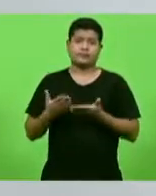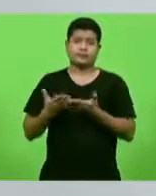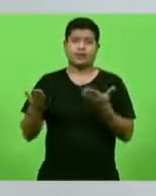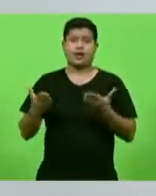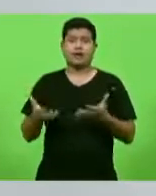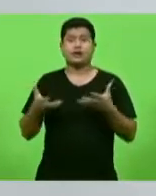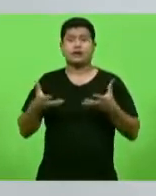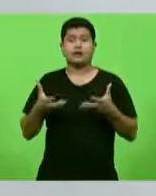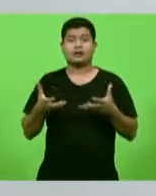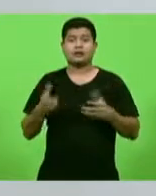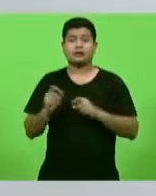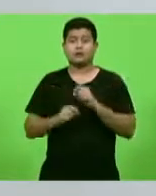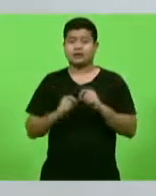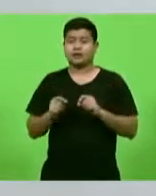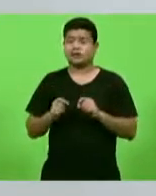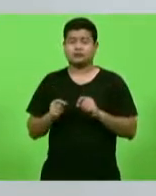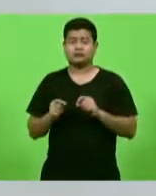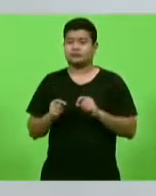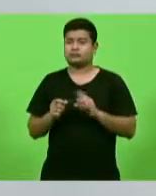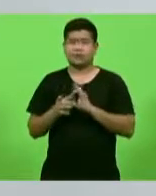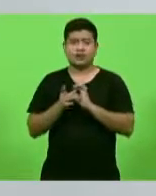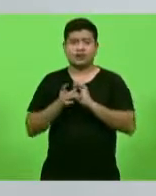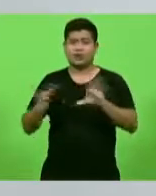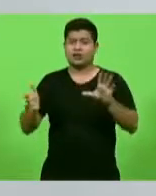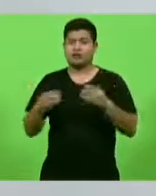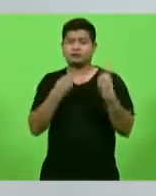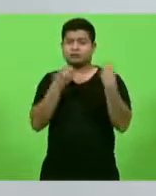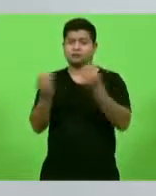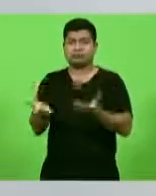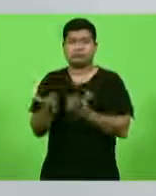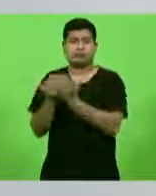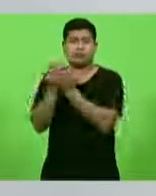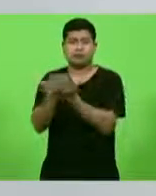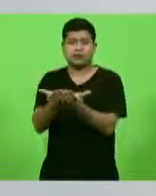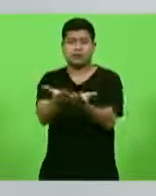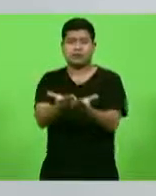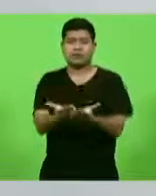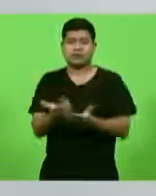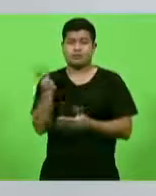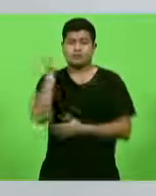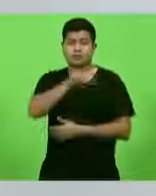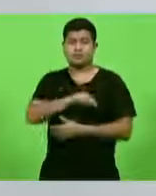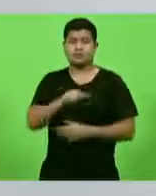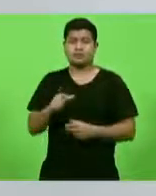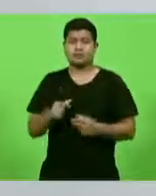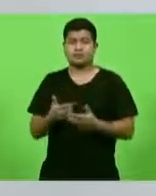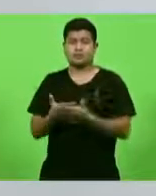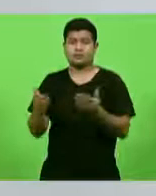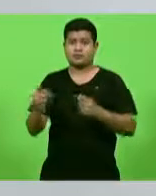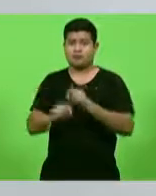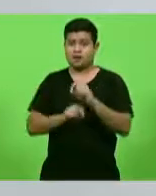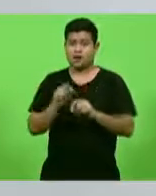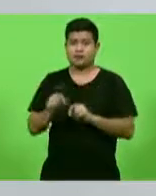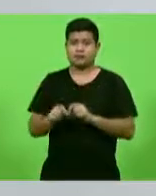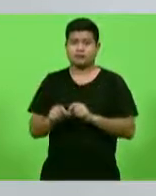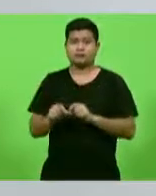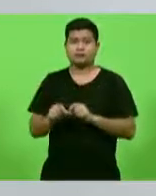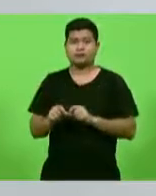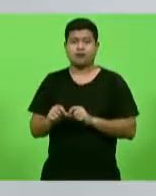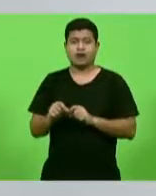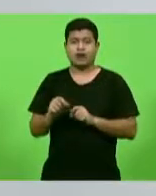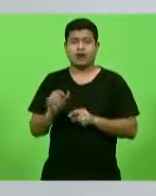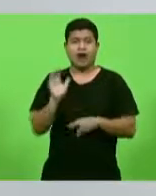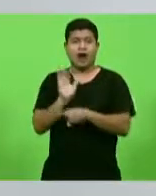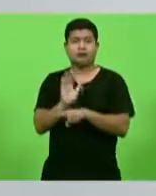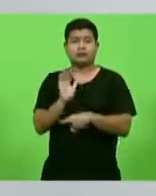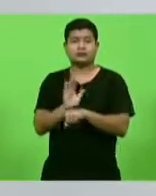que eles estão dispostos a ceder embarcações para revitalizar, né, os estudos da pesca da